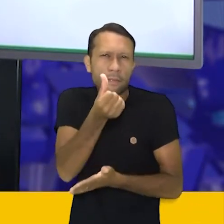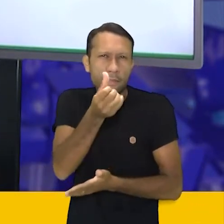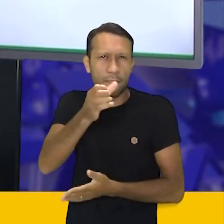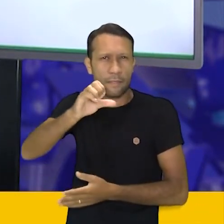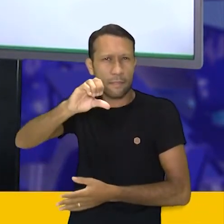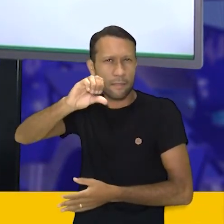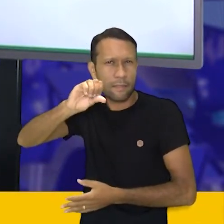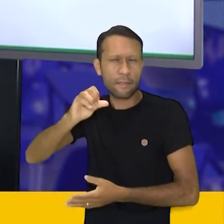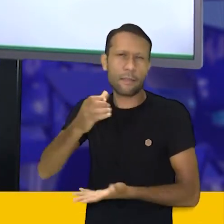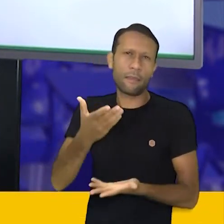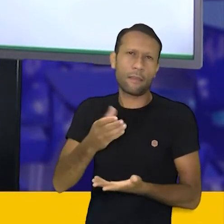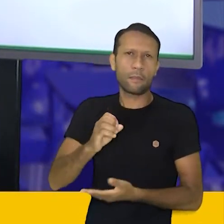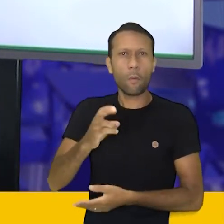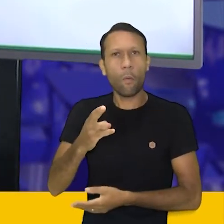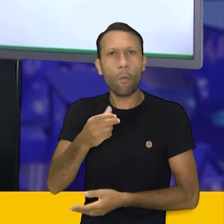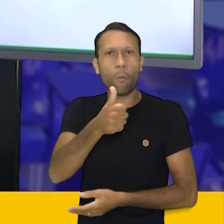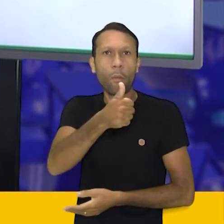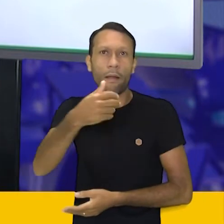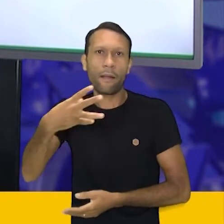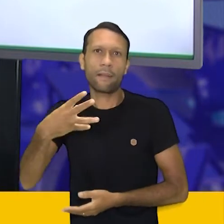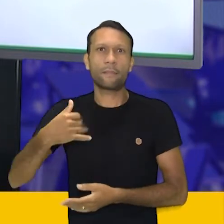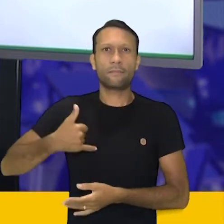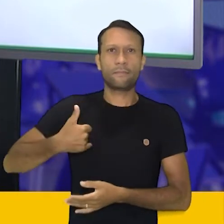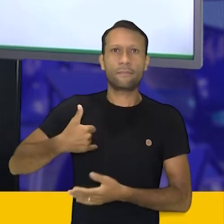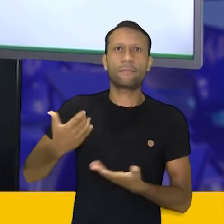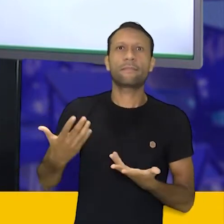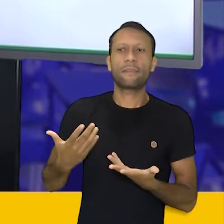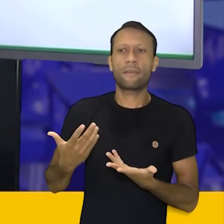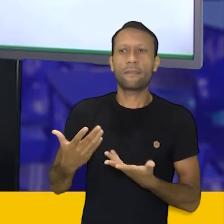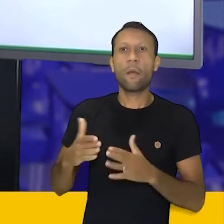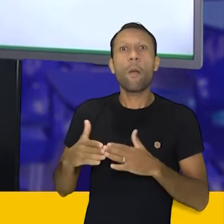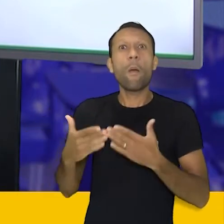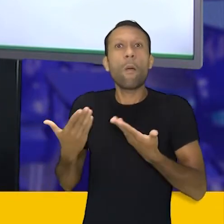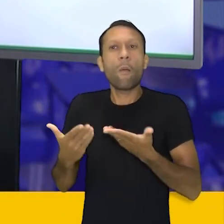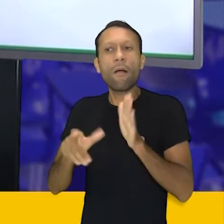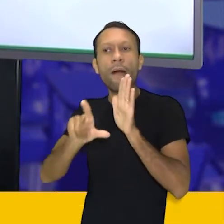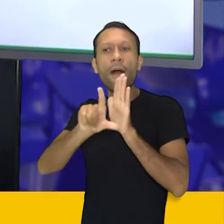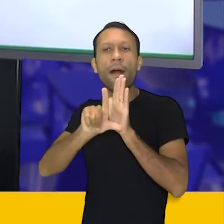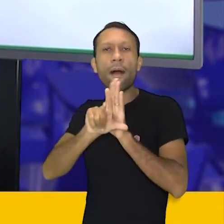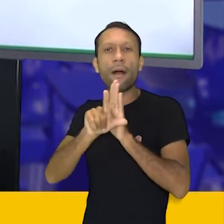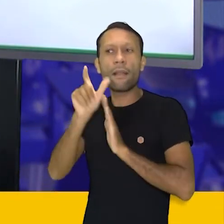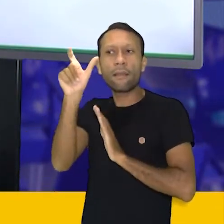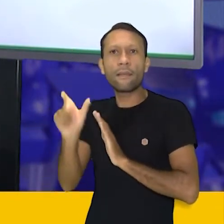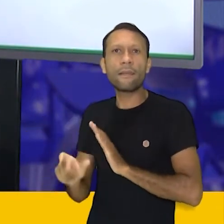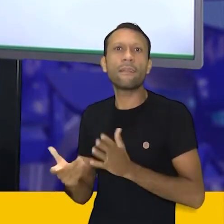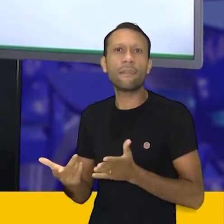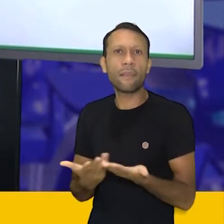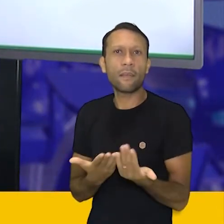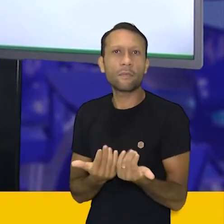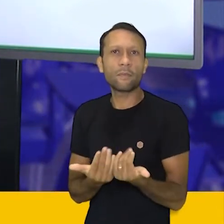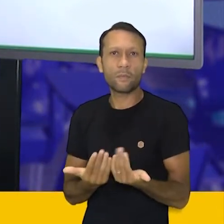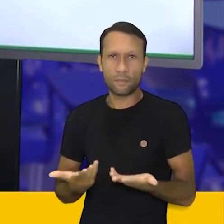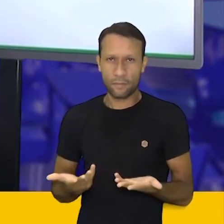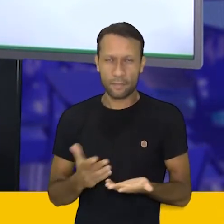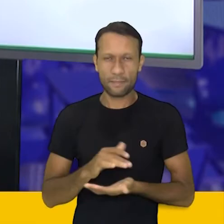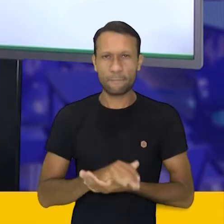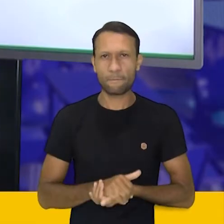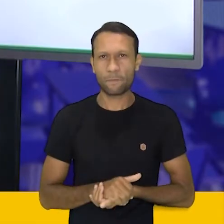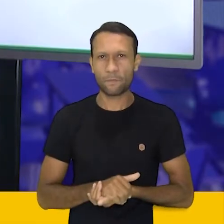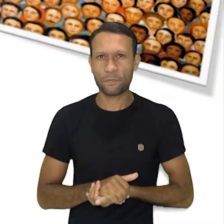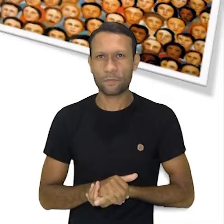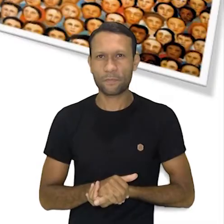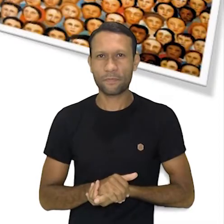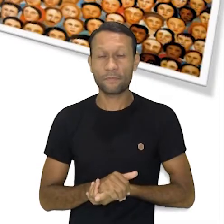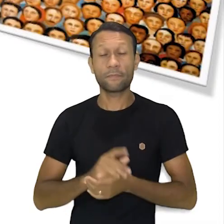16 anos, a partir de 14 anos? Quais são as leis que regem essa adolescente no mundo do